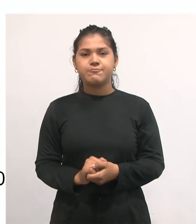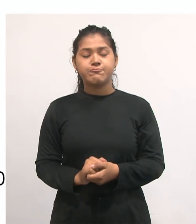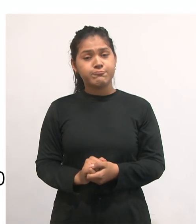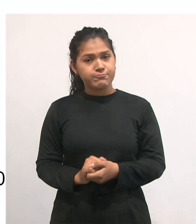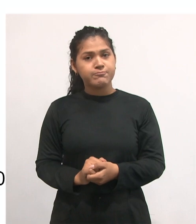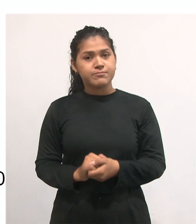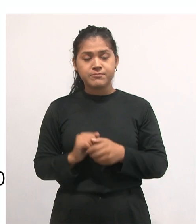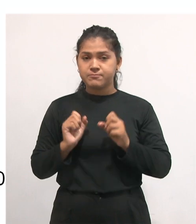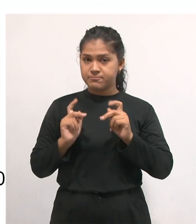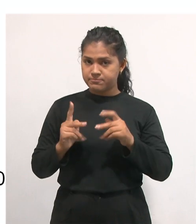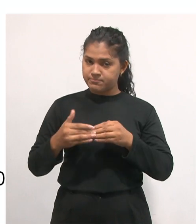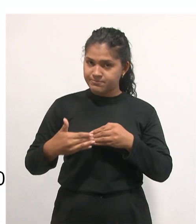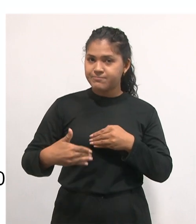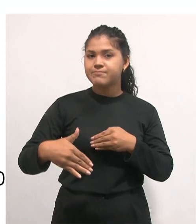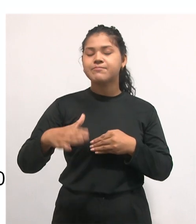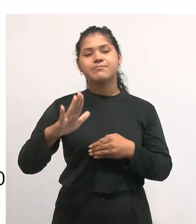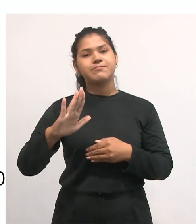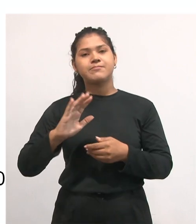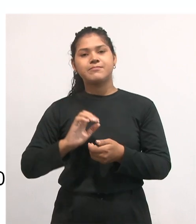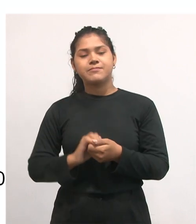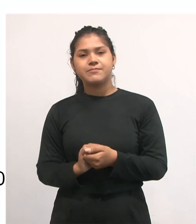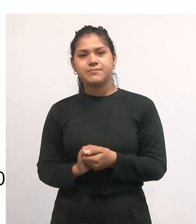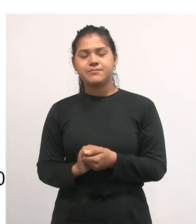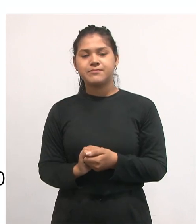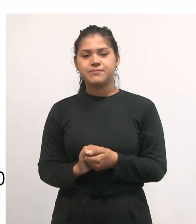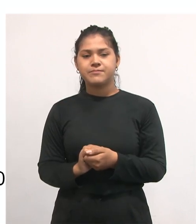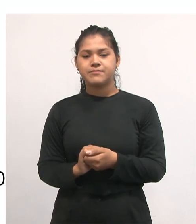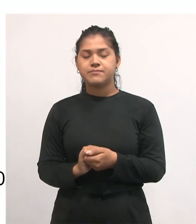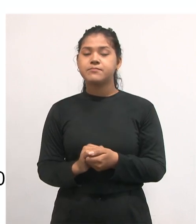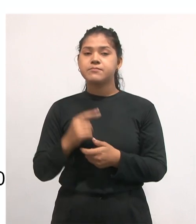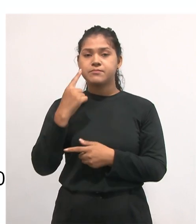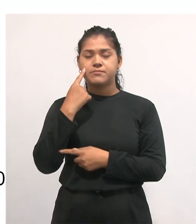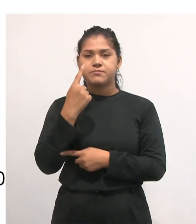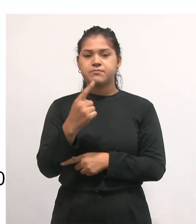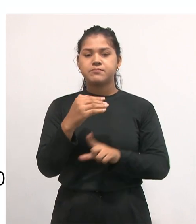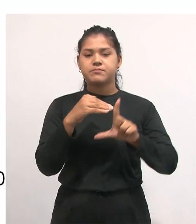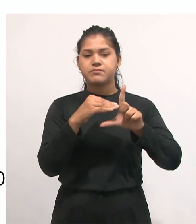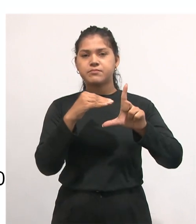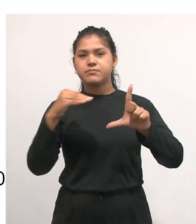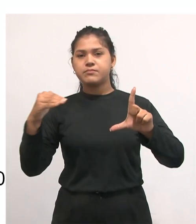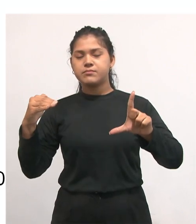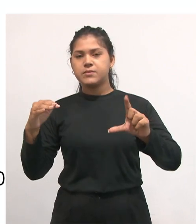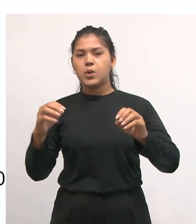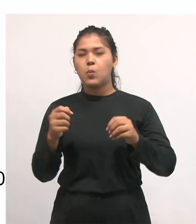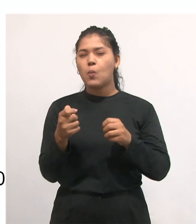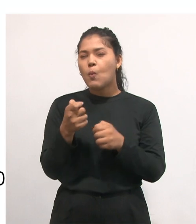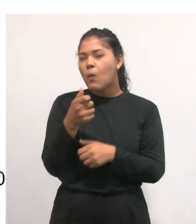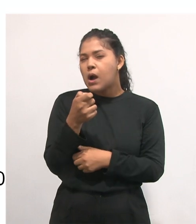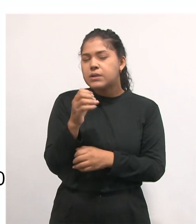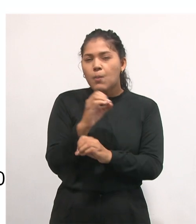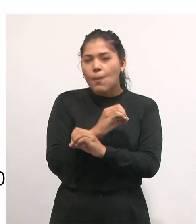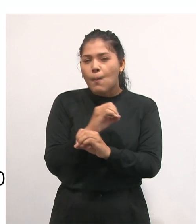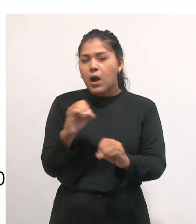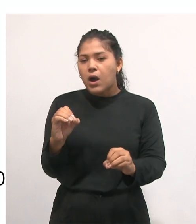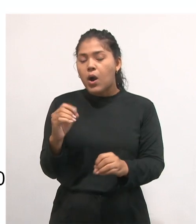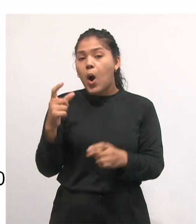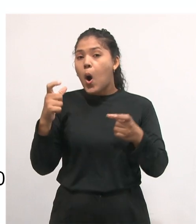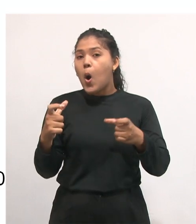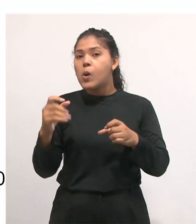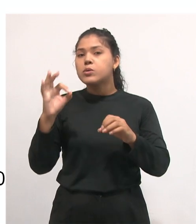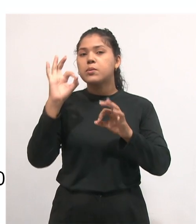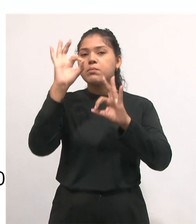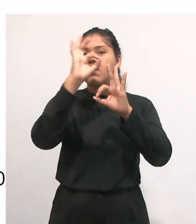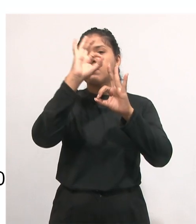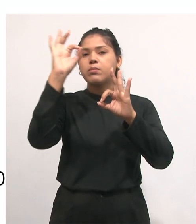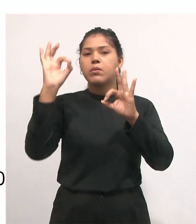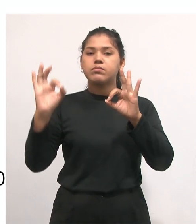Beleza? E aí, né? Essa aqui é uma correlação quase nula, né? Uma correlação nula, porque olha só os pontos, ó. Olha